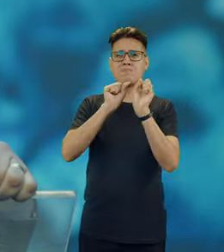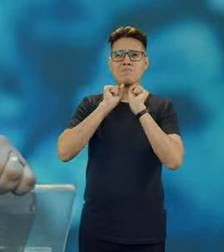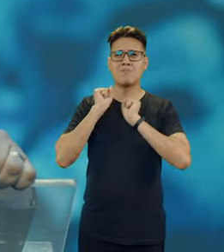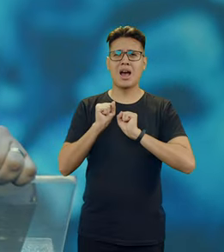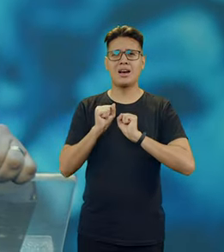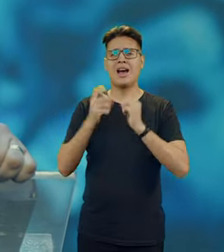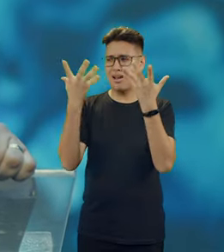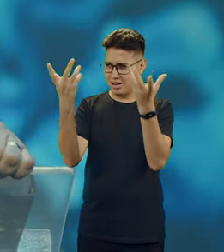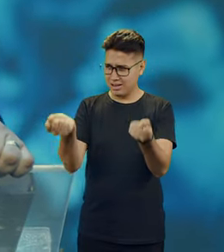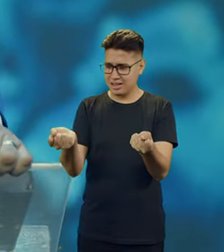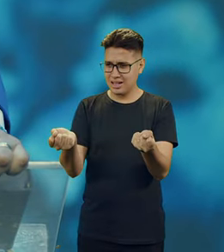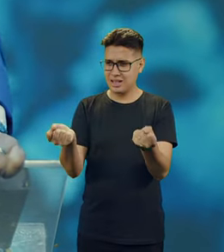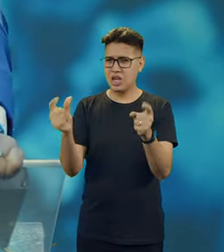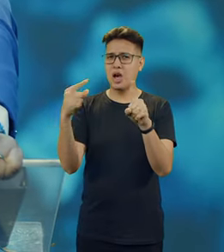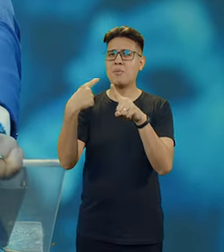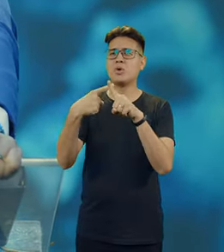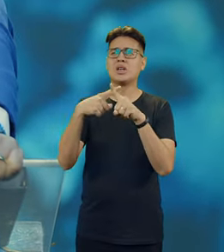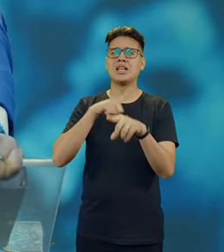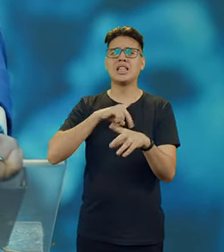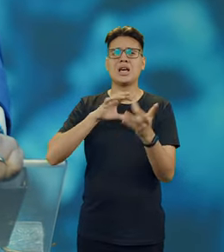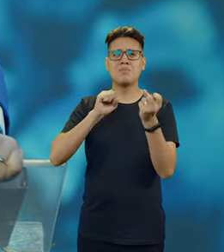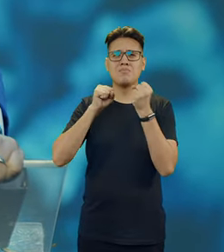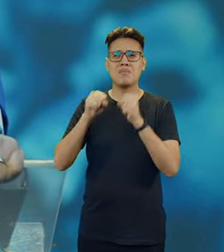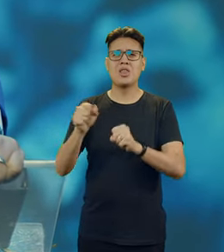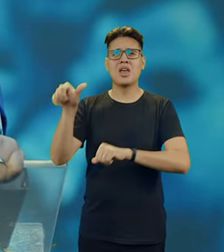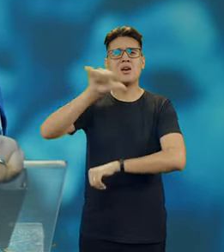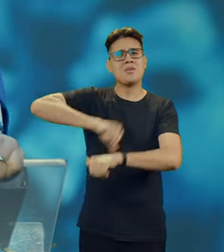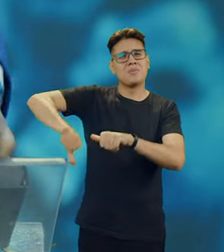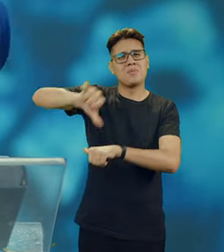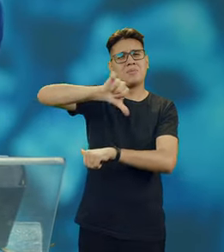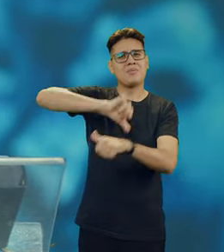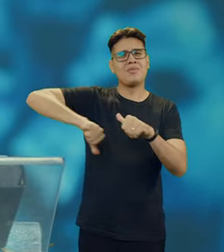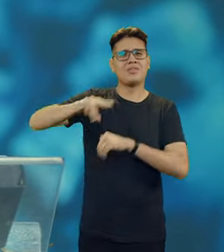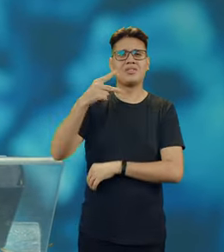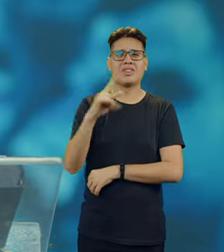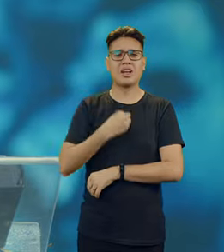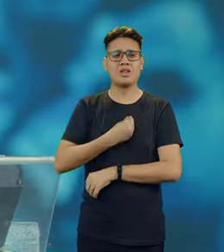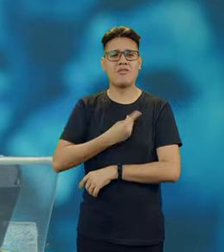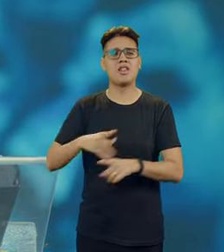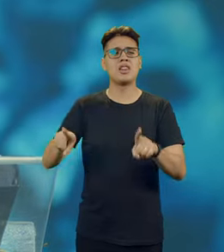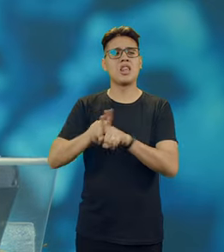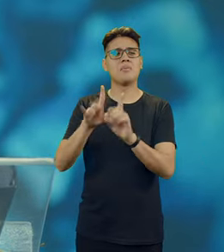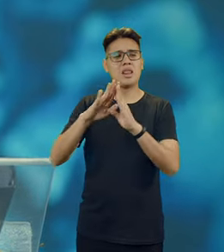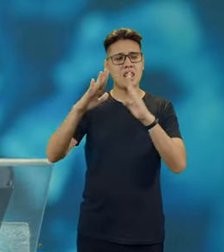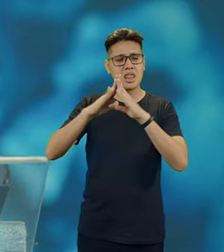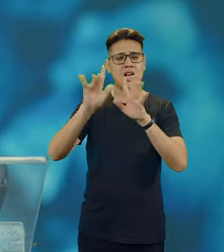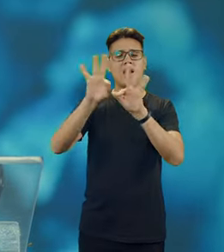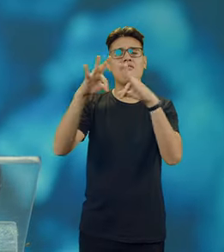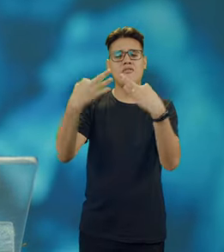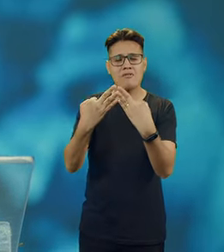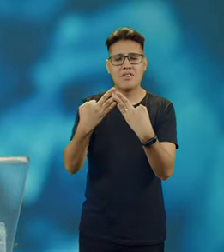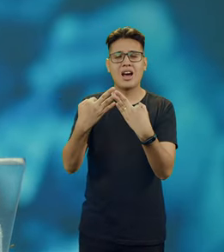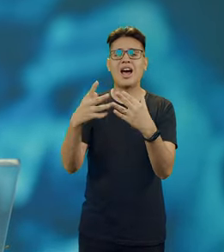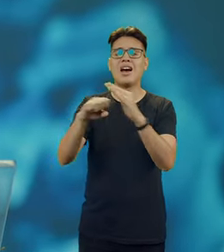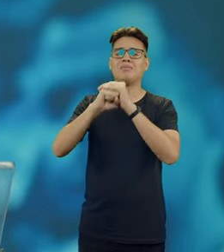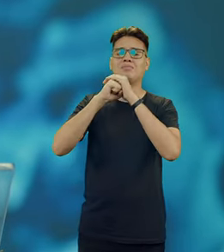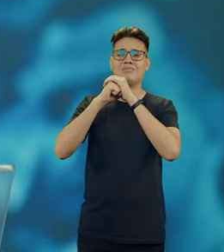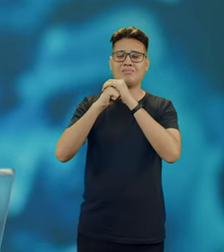dessa palavra, porque ela tem poder para transformar a sua vida, a sua casa e a sua família.